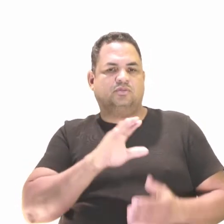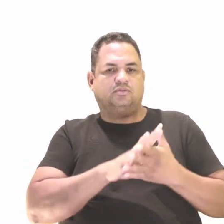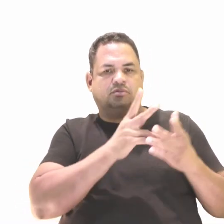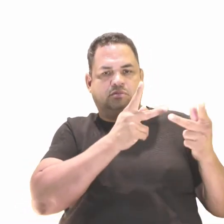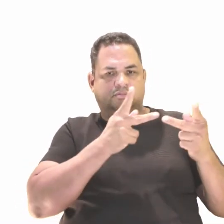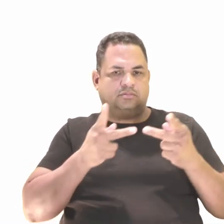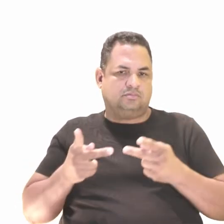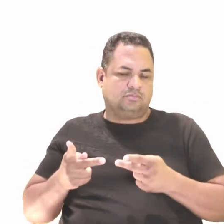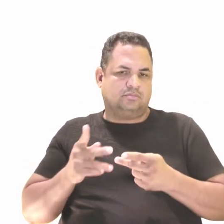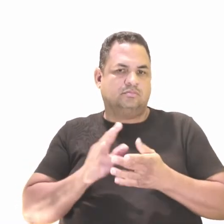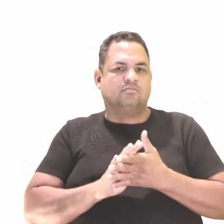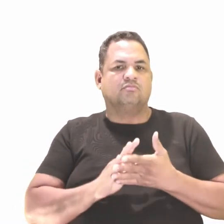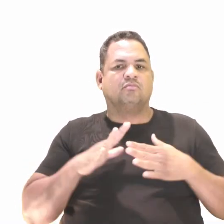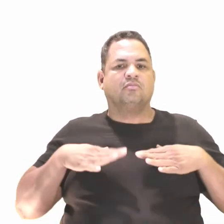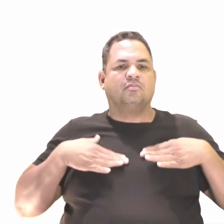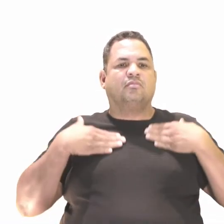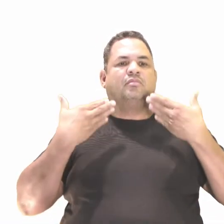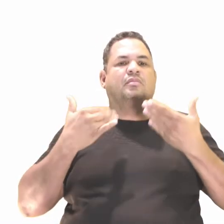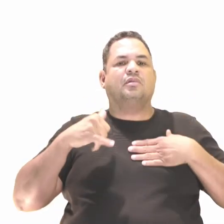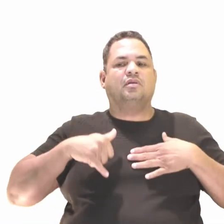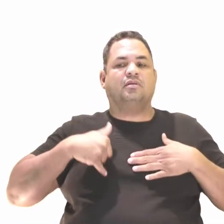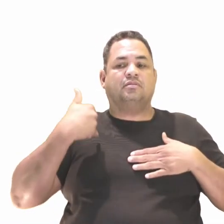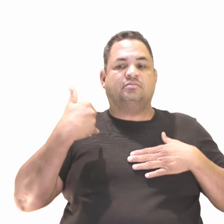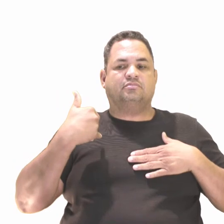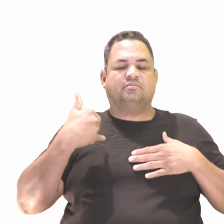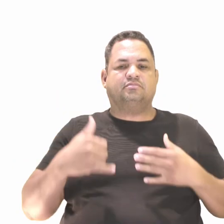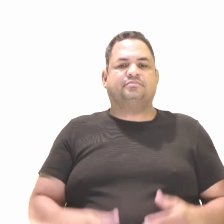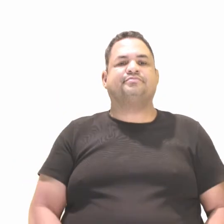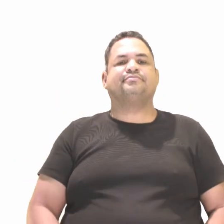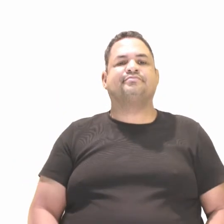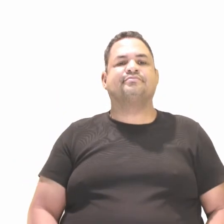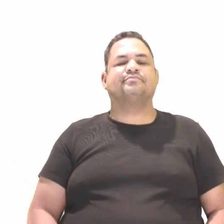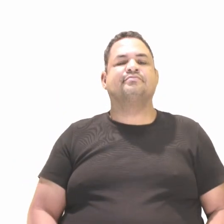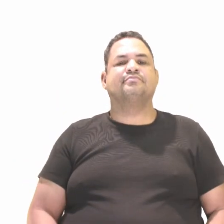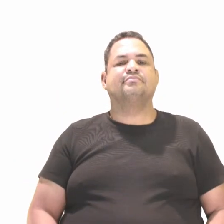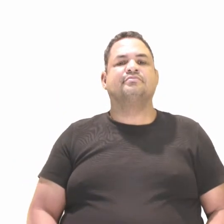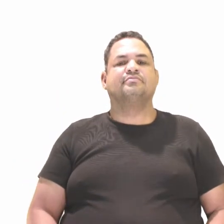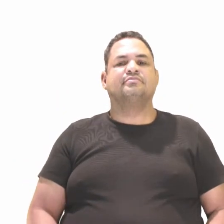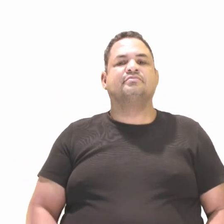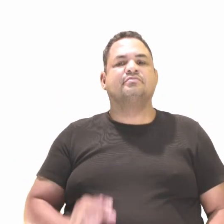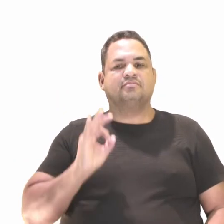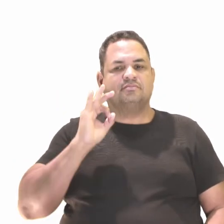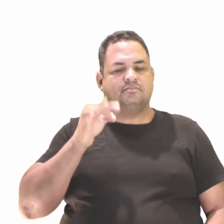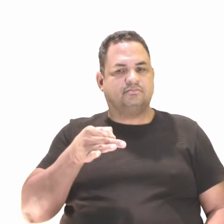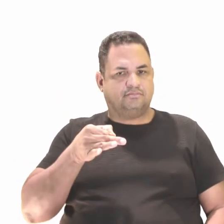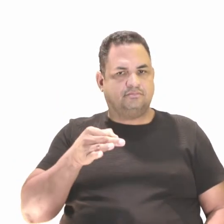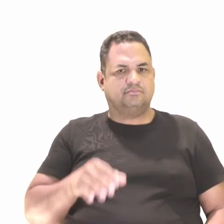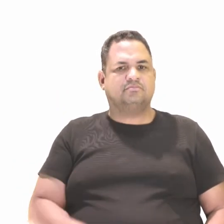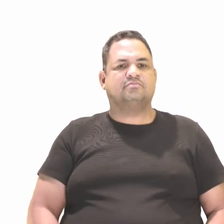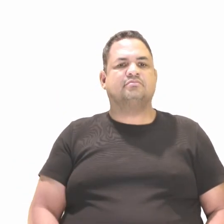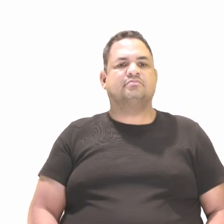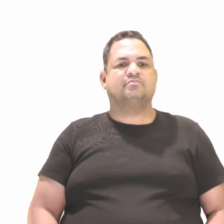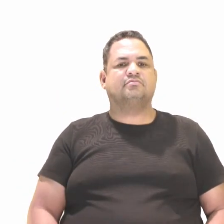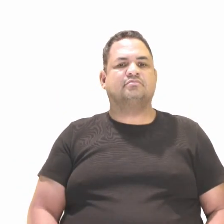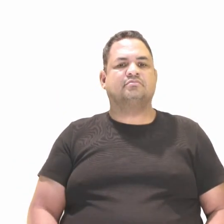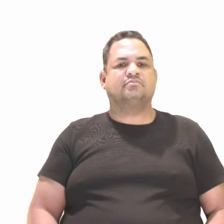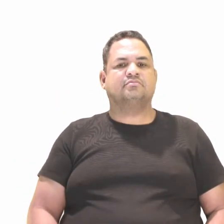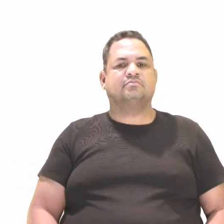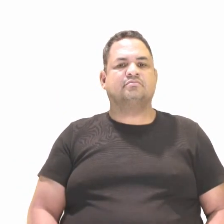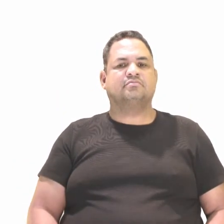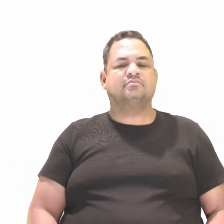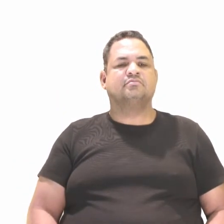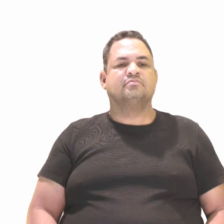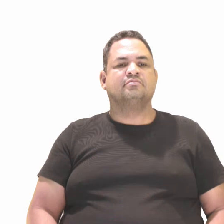Sara para a festa de aniversário dele. Tá certa essa informação?